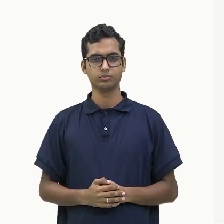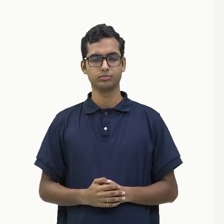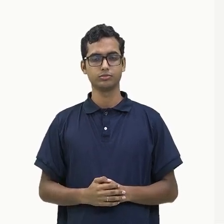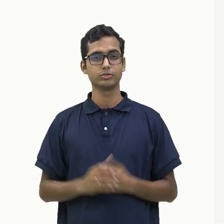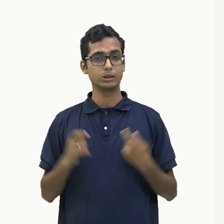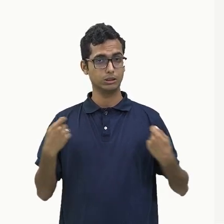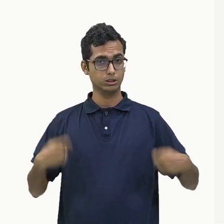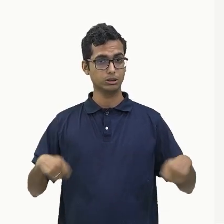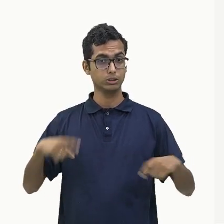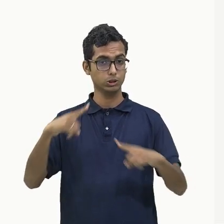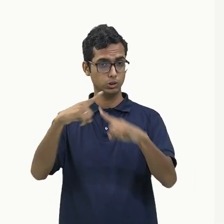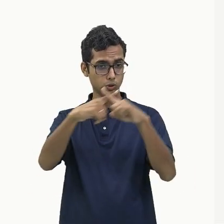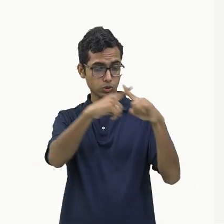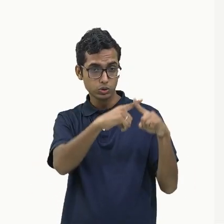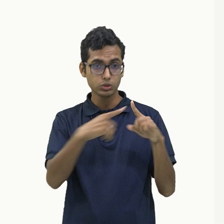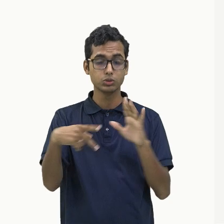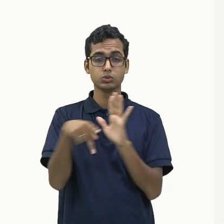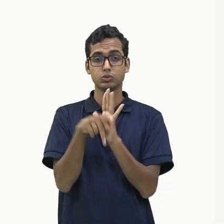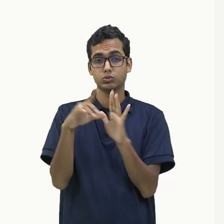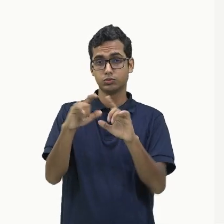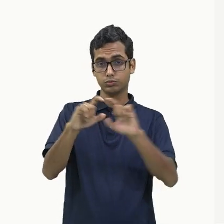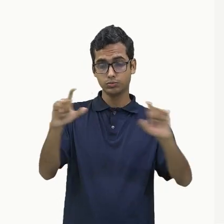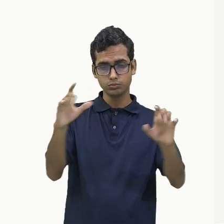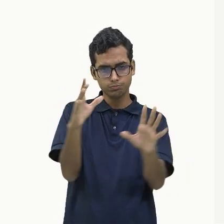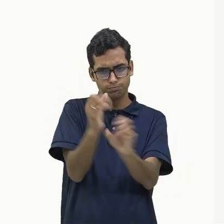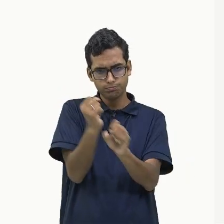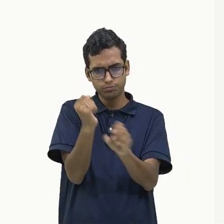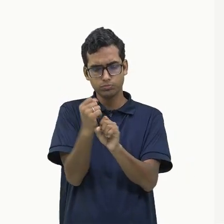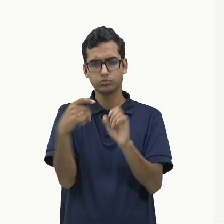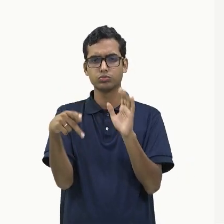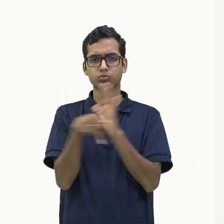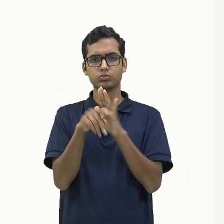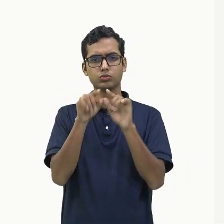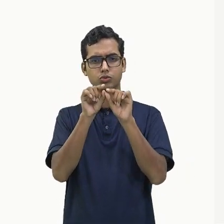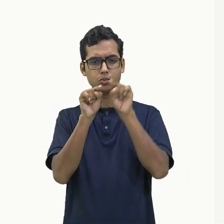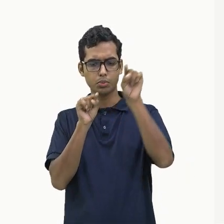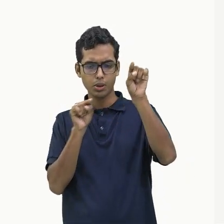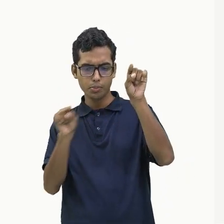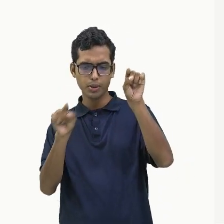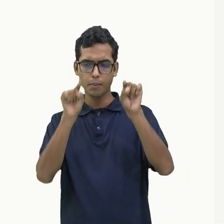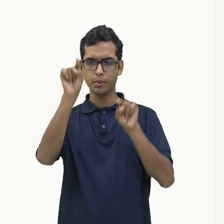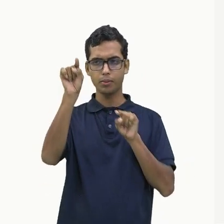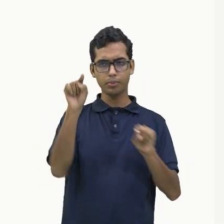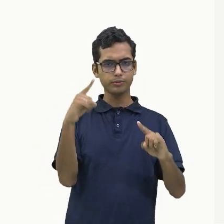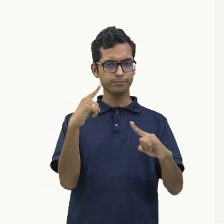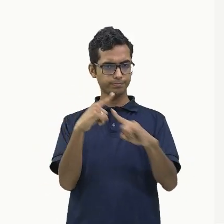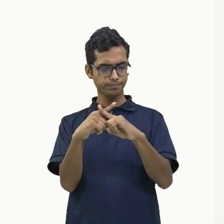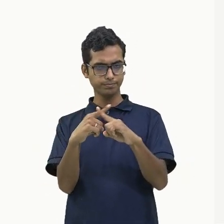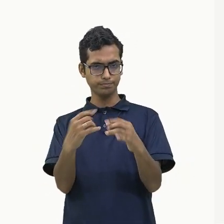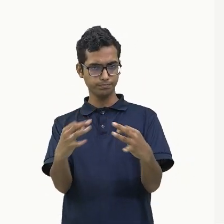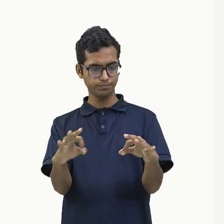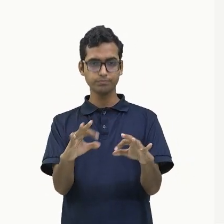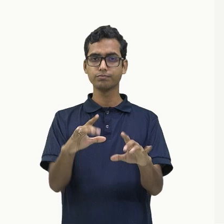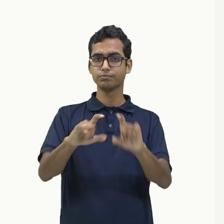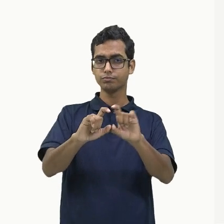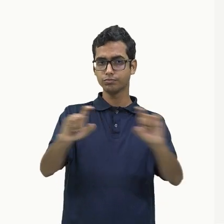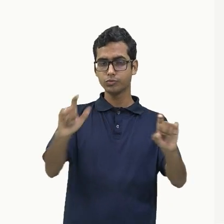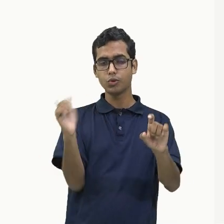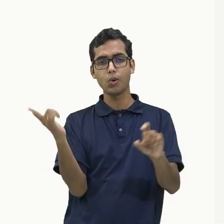multiplico os elementos que estão nas diagonais, tá bom? É dessa forma que a gente